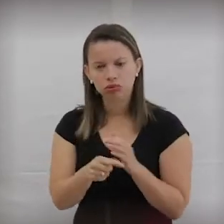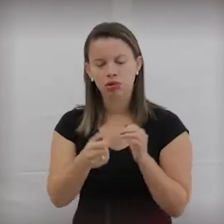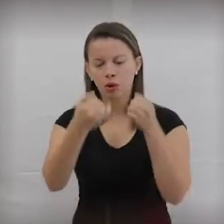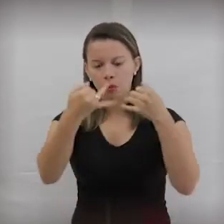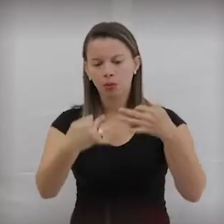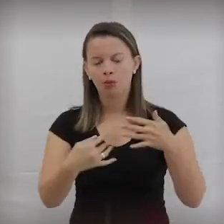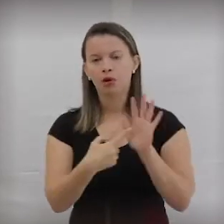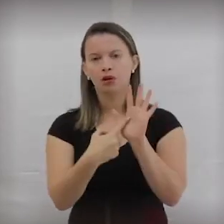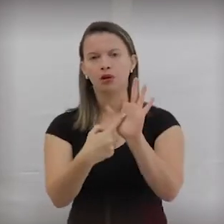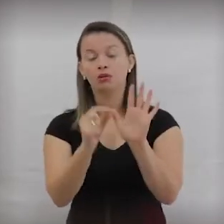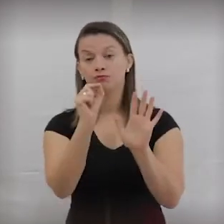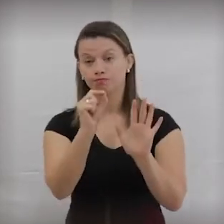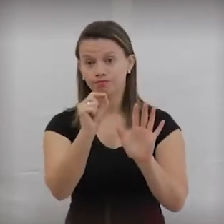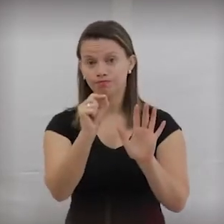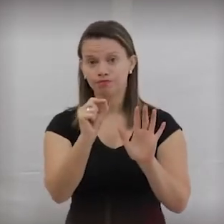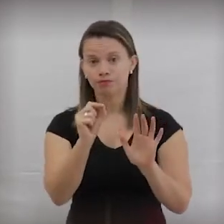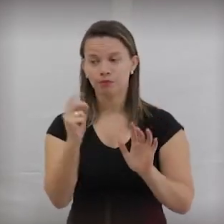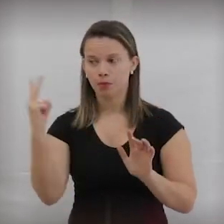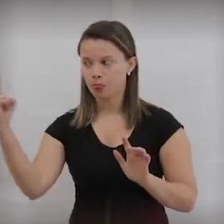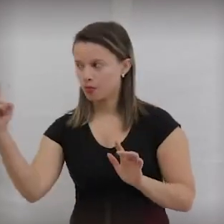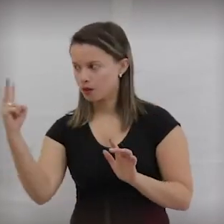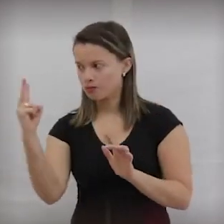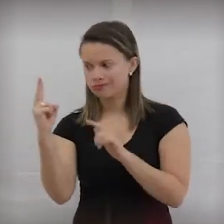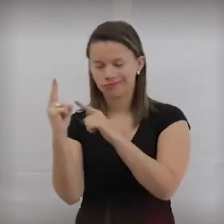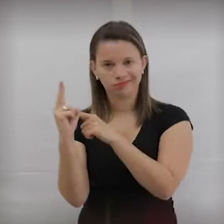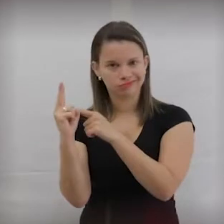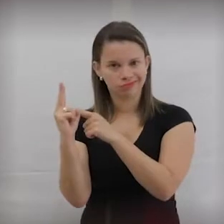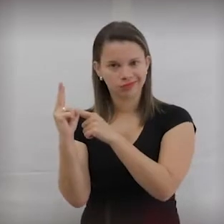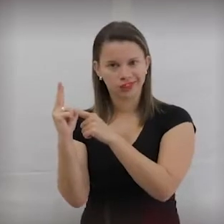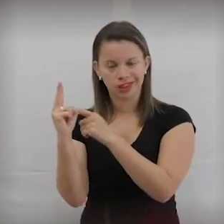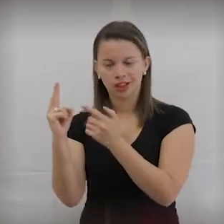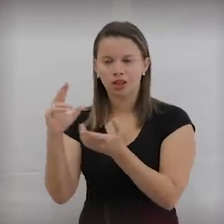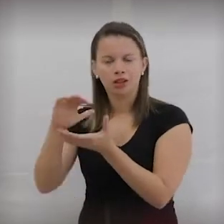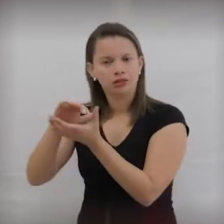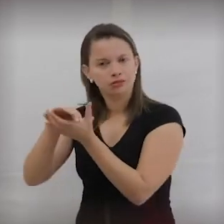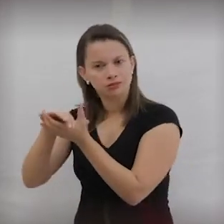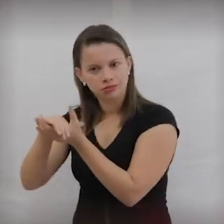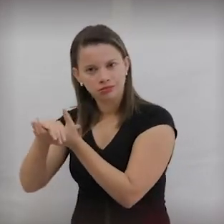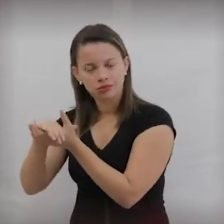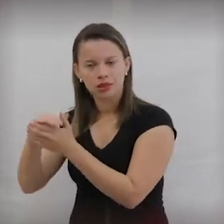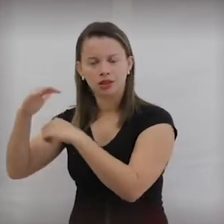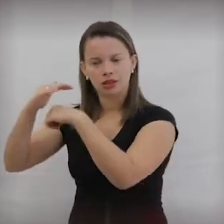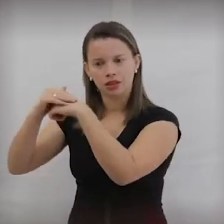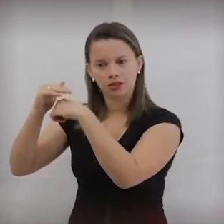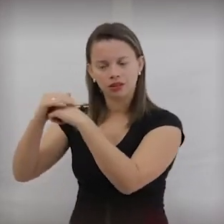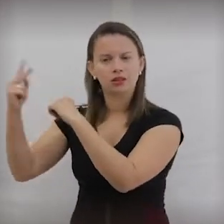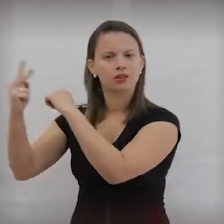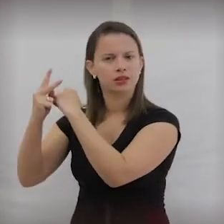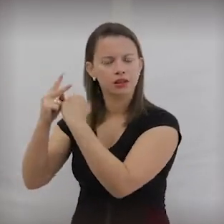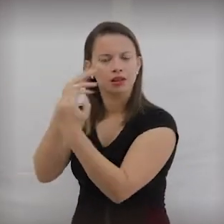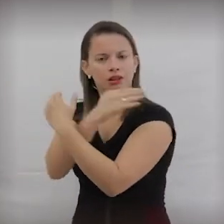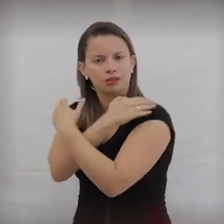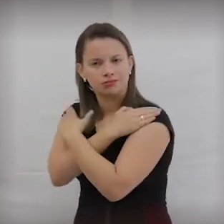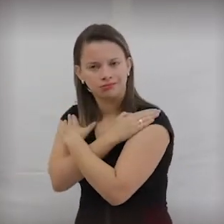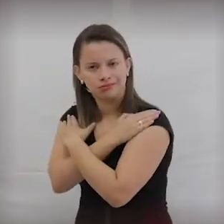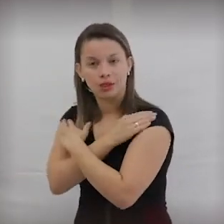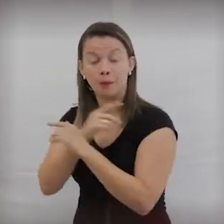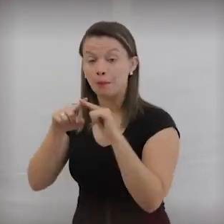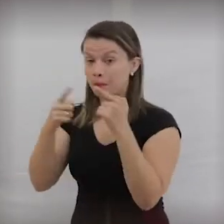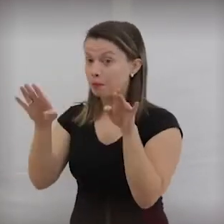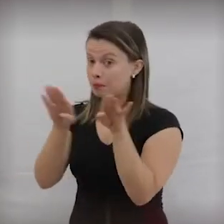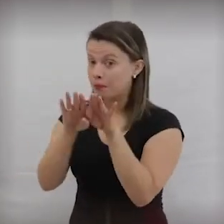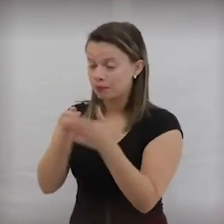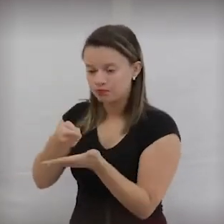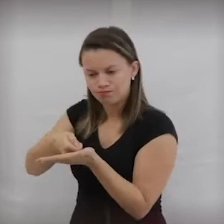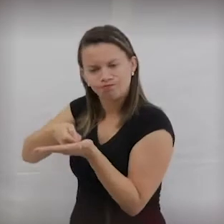de você ter um pai e uma mãe competente, no sentido de ser carinhoso, ser afetuoso, beijar, abraçar, agradar, mas saber botar ordem na